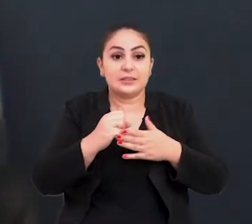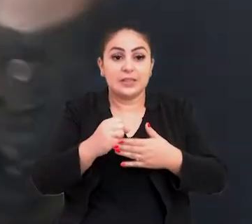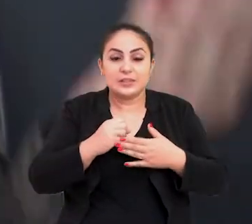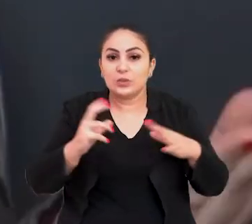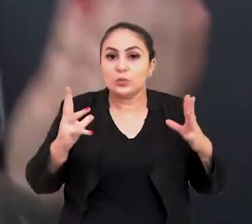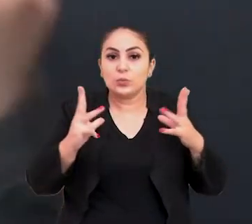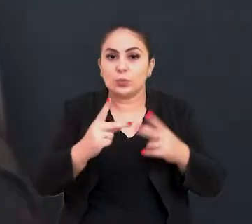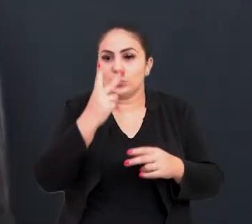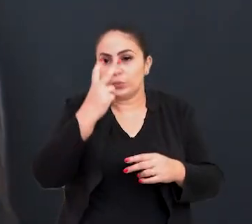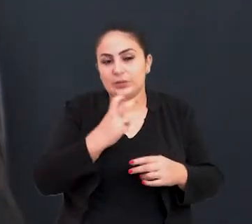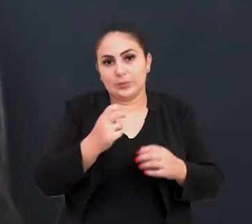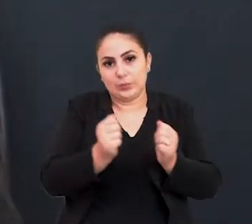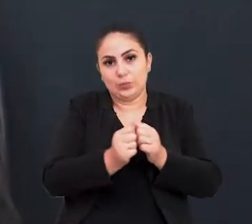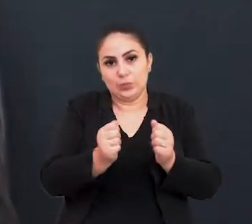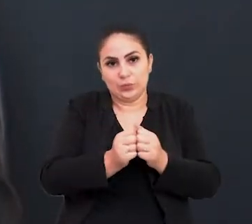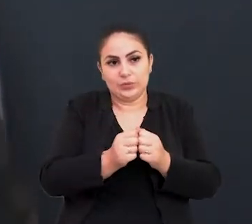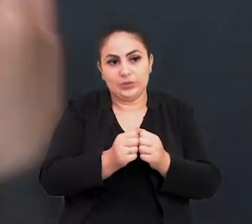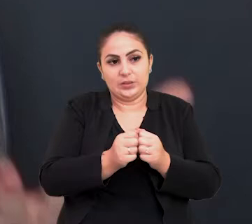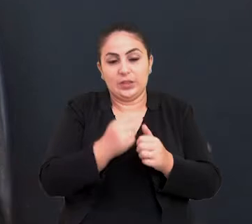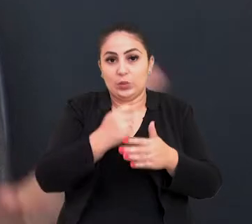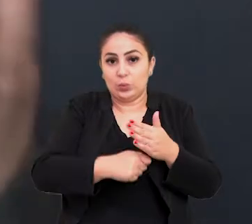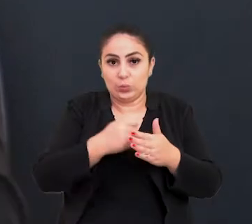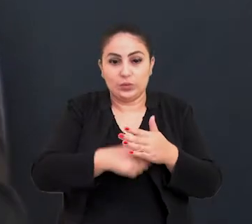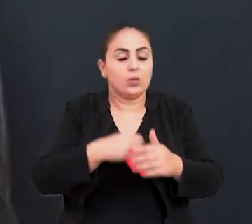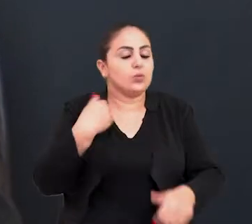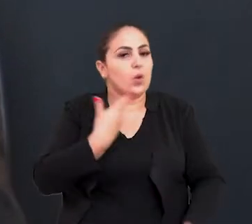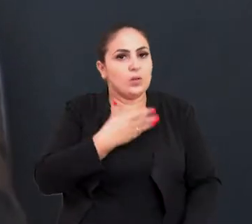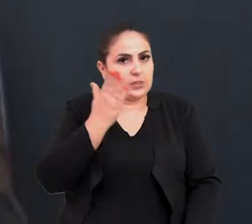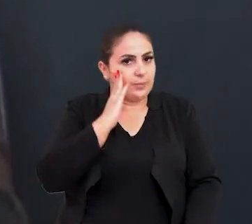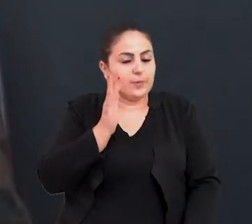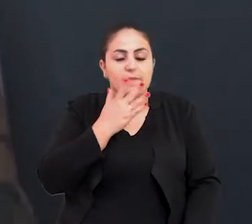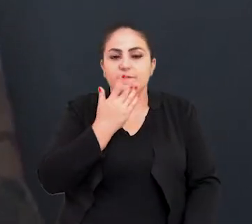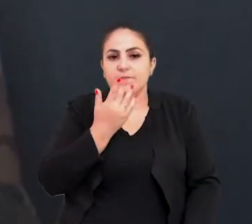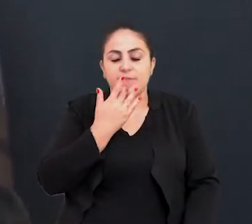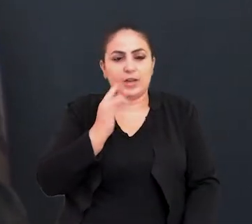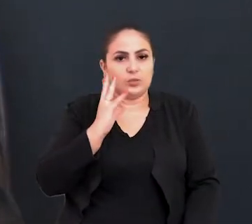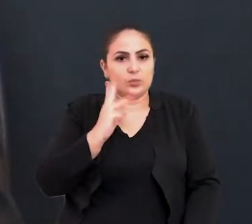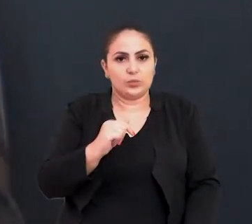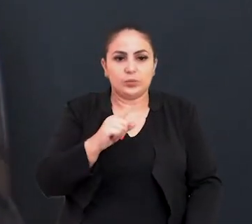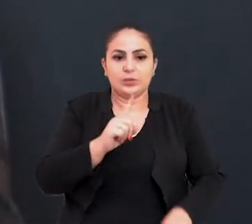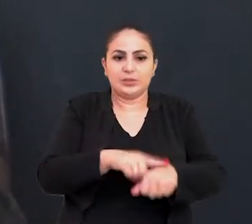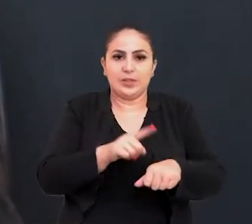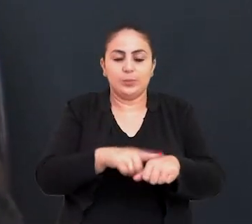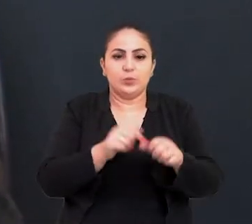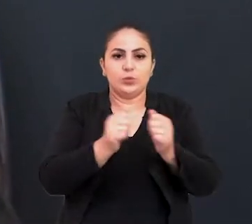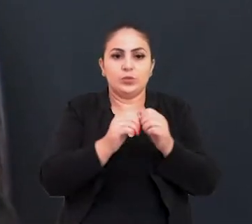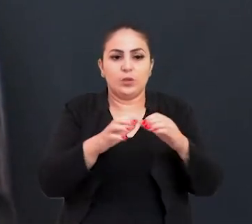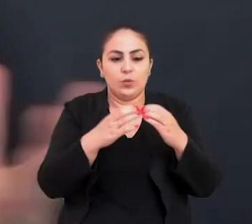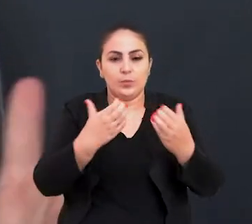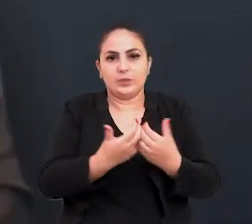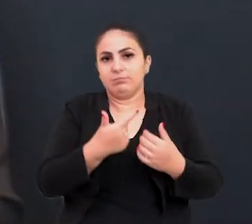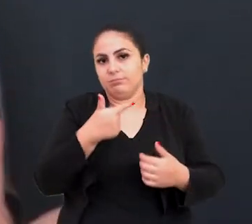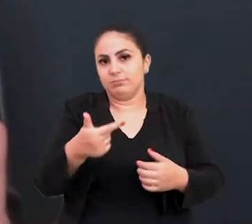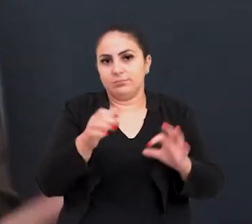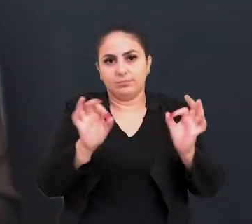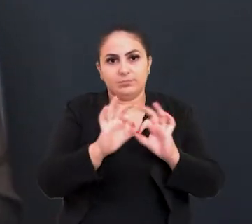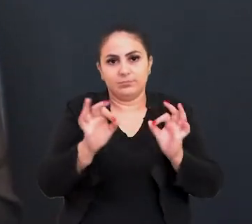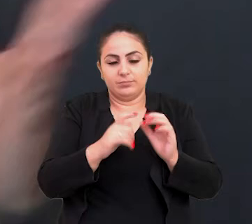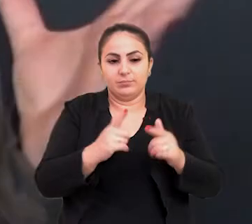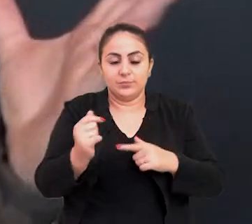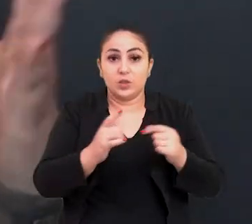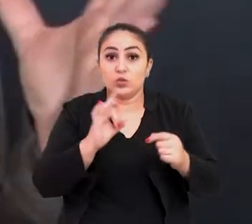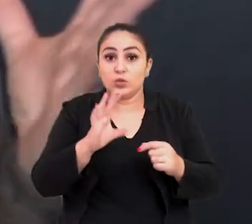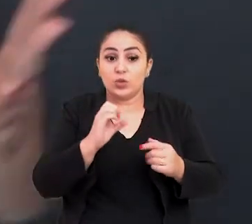trazendo testemunho para os meninos aqui de todas as lutas, porque a gente sabe que não é fácil ficar esse tempo numa comunidade sem ter,